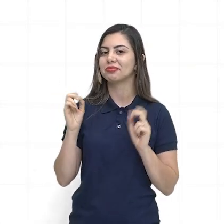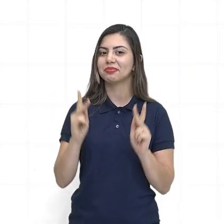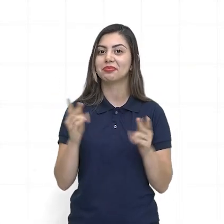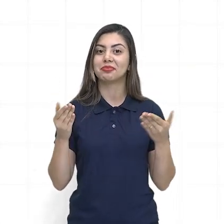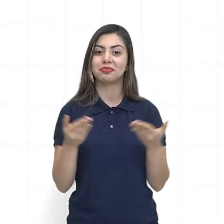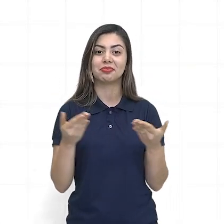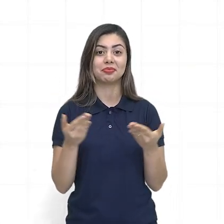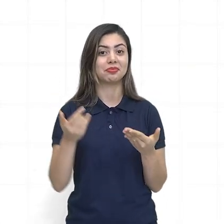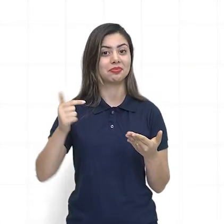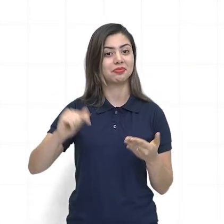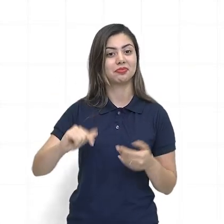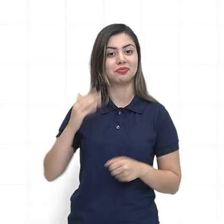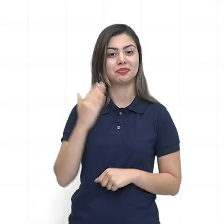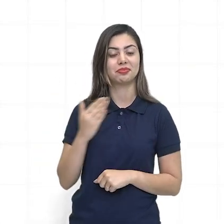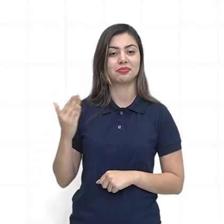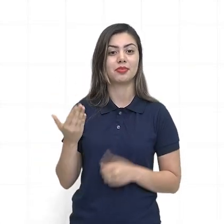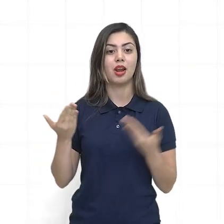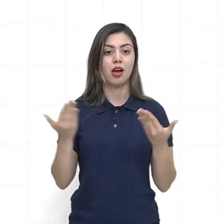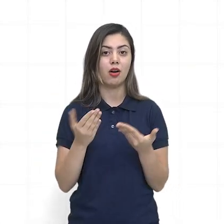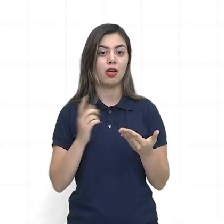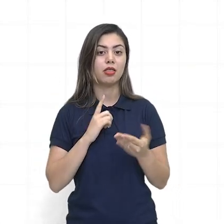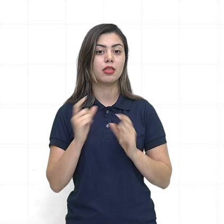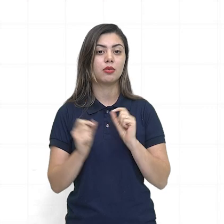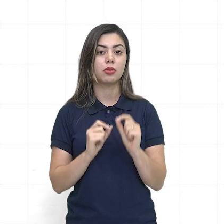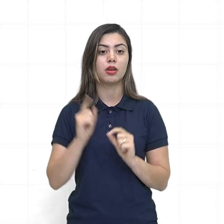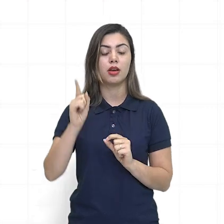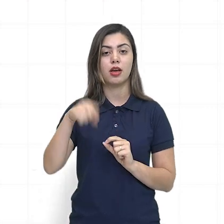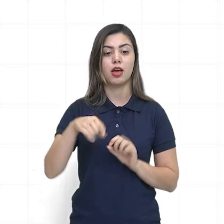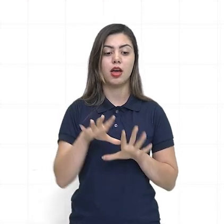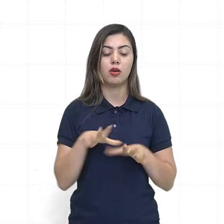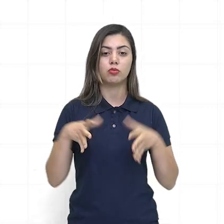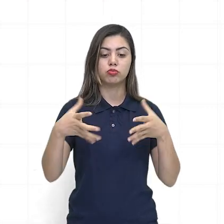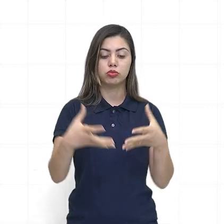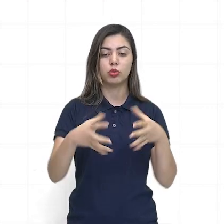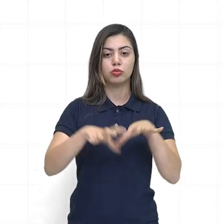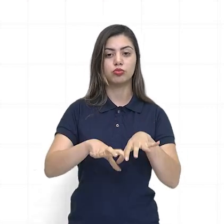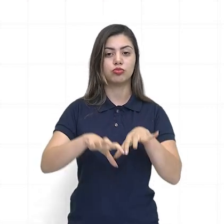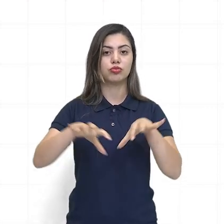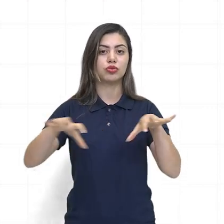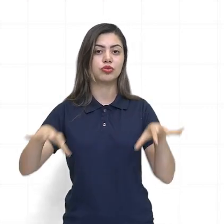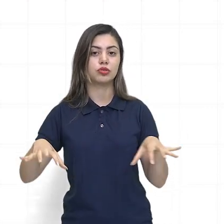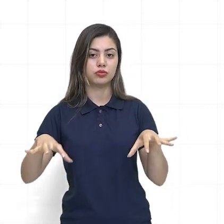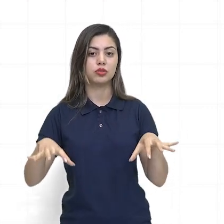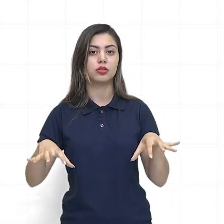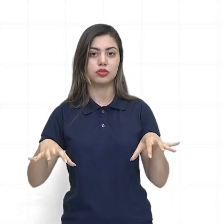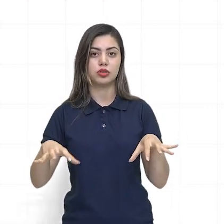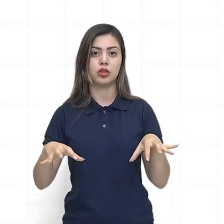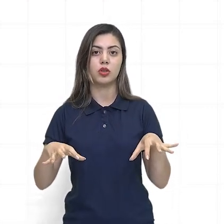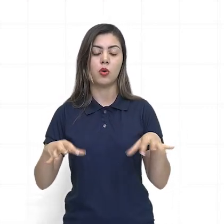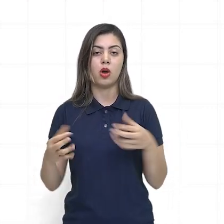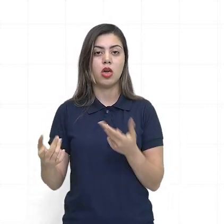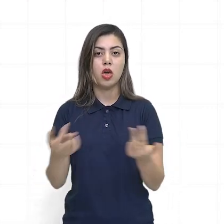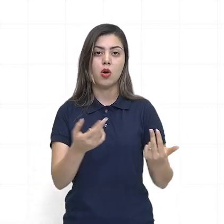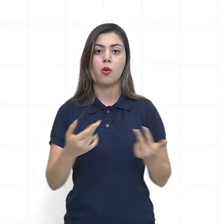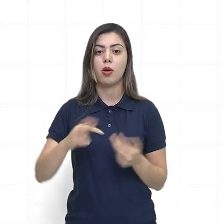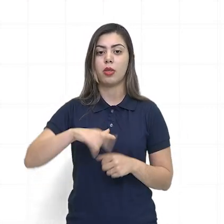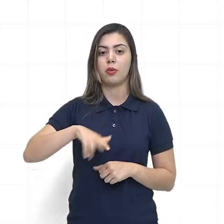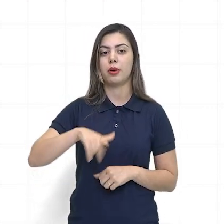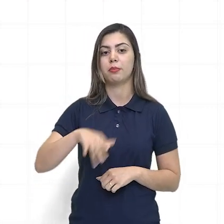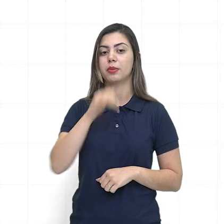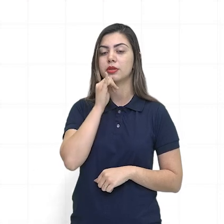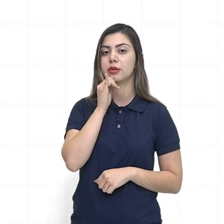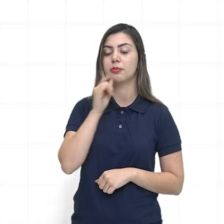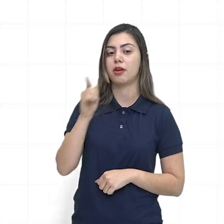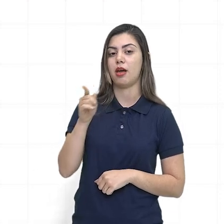Ó. Então, ainda dividindo um todo em partes desiguais. Ó. A idade da avó de Mateus, ó,